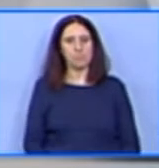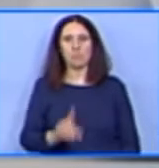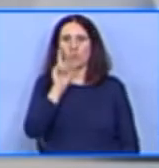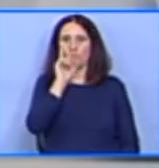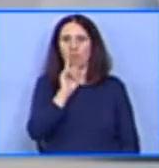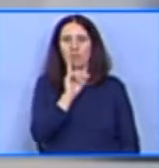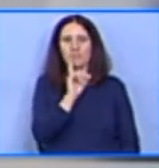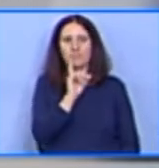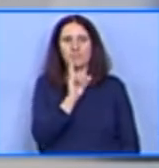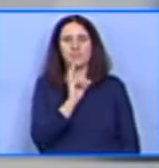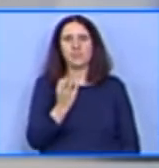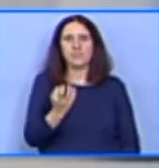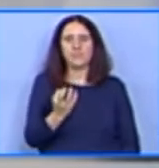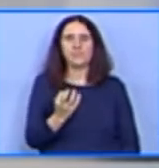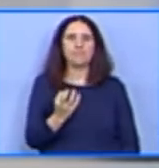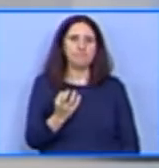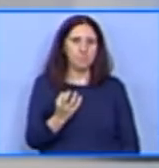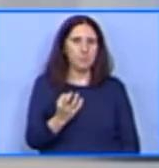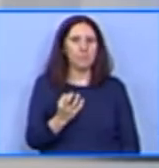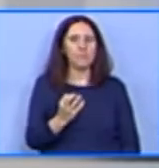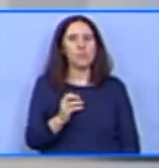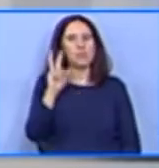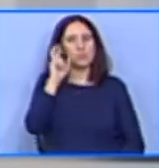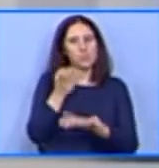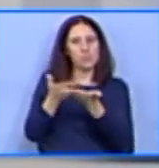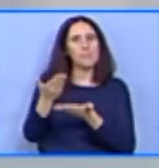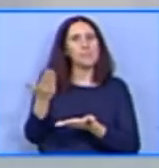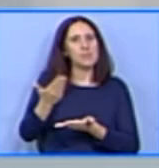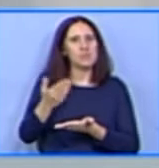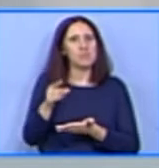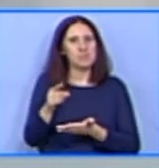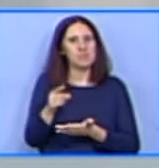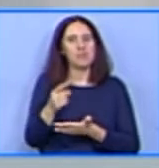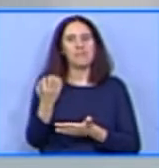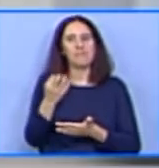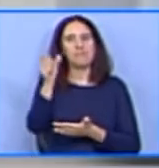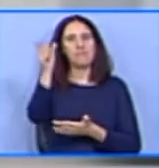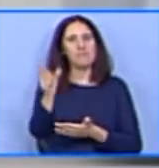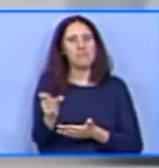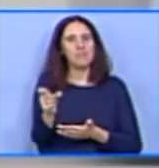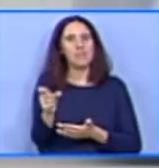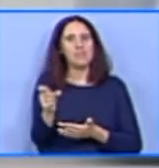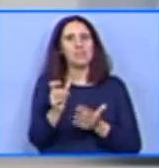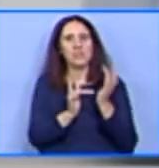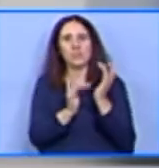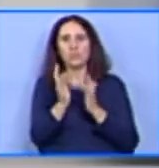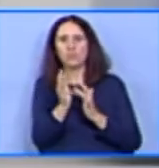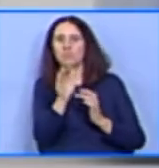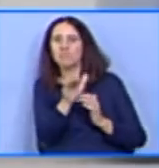também é alguém que merece ser escutada. E também é alguém que serve para fazer chegar até